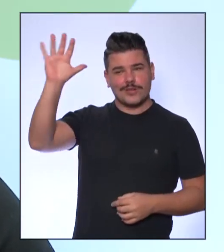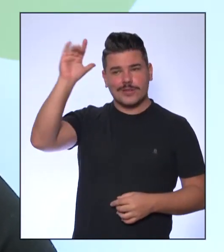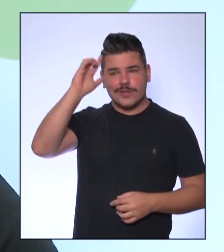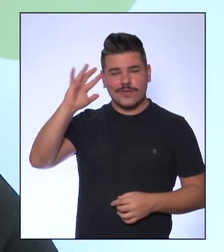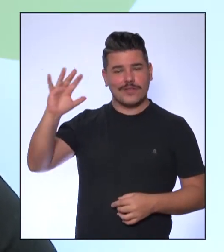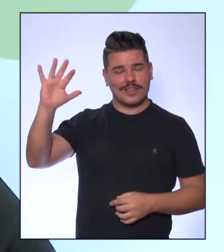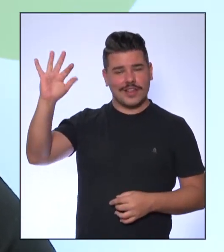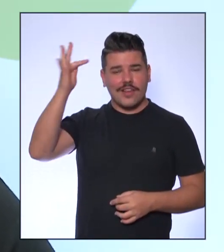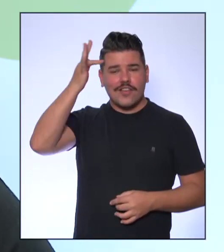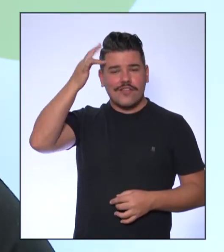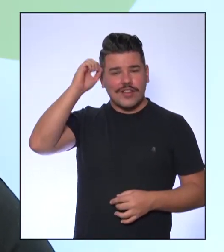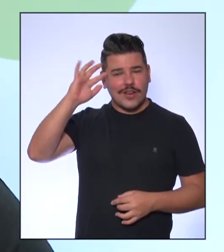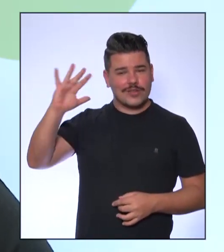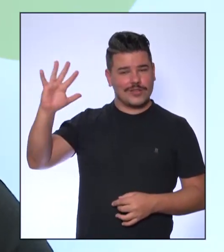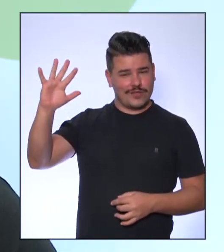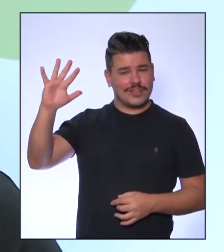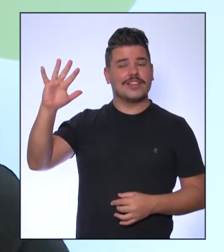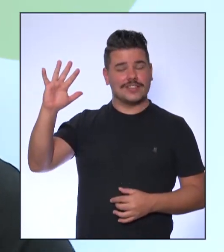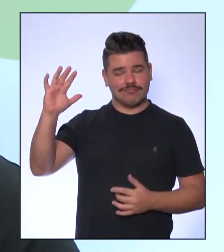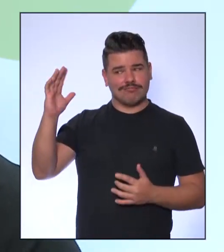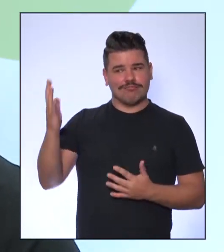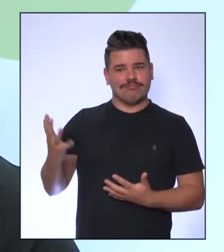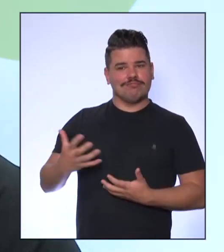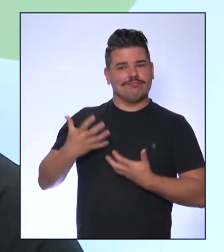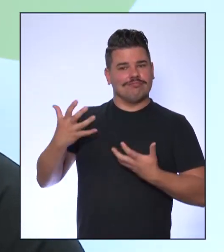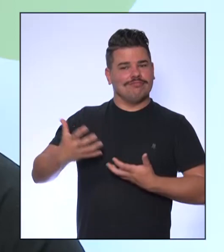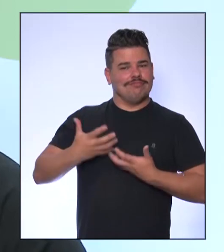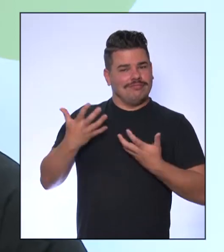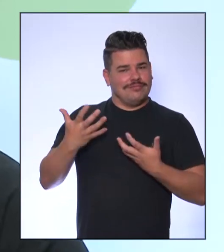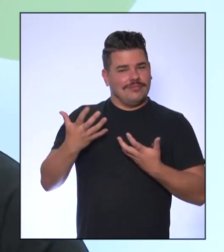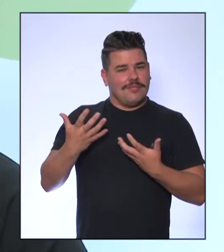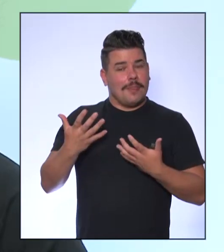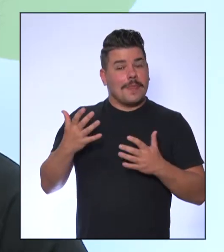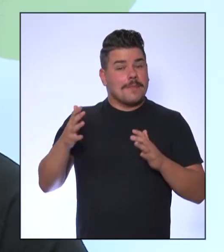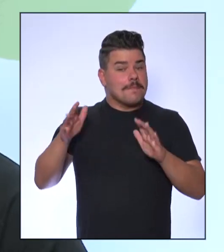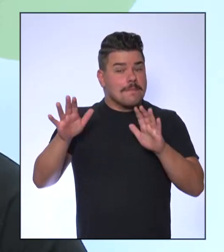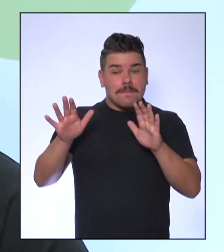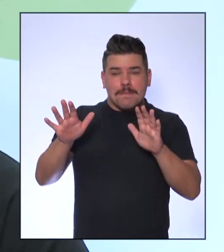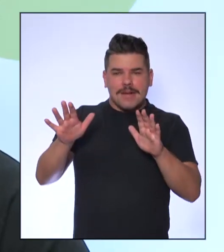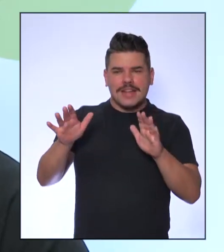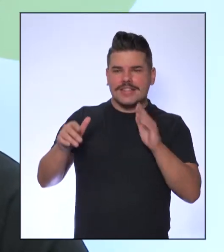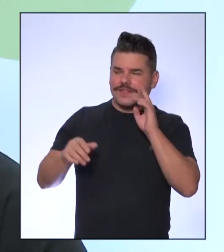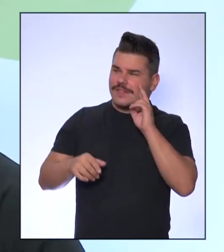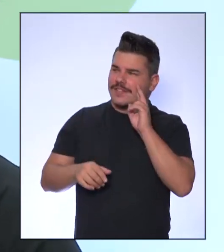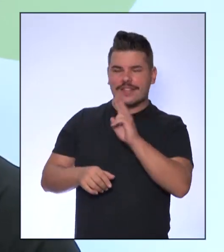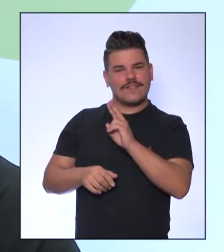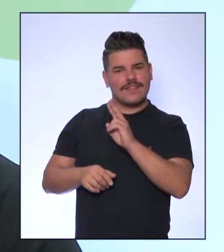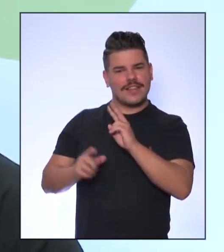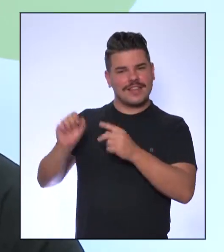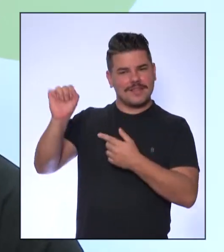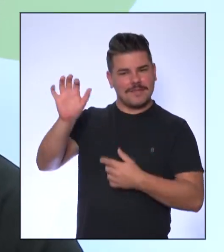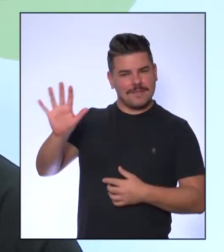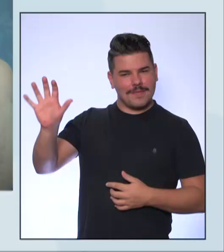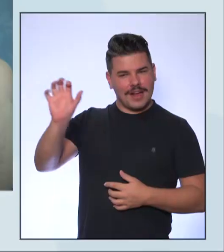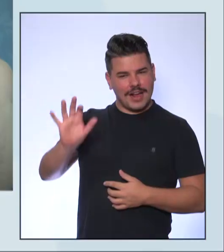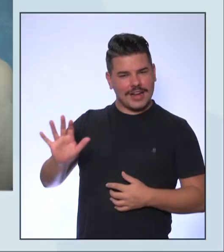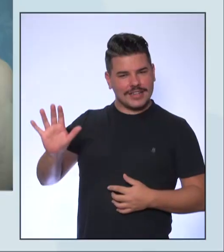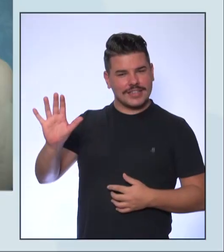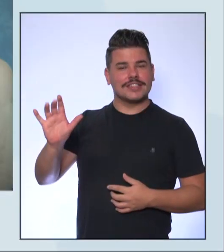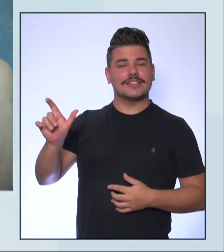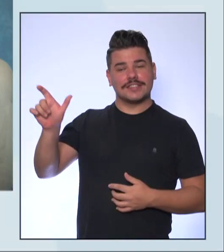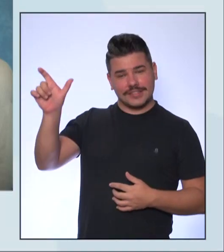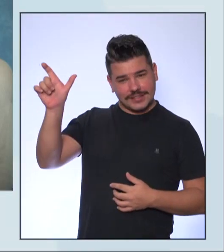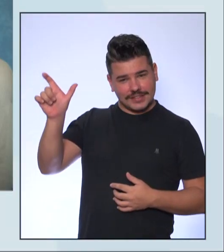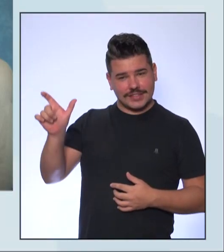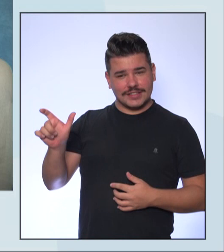bem significativas, né? Mas quando a gente tem essas imagens, né, a gente pode ver, a gente tem ali, eu capturei